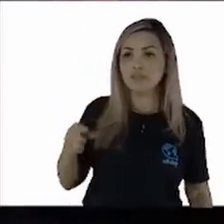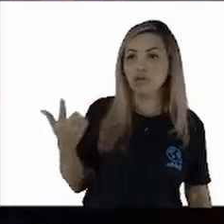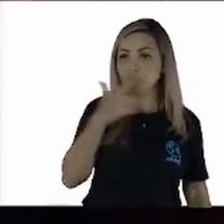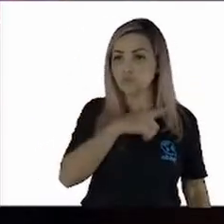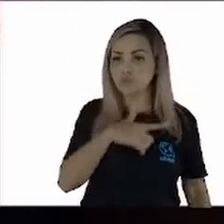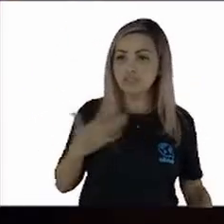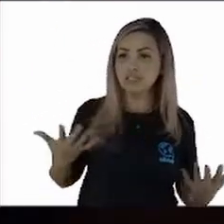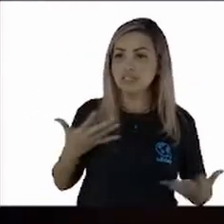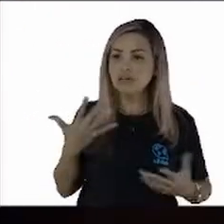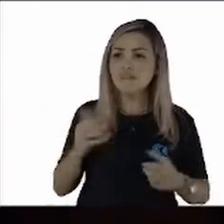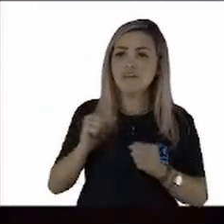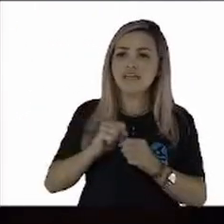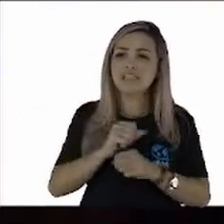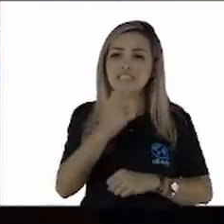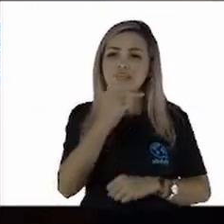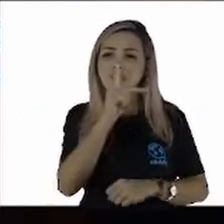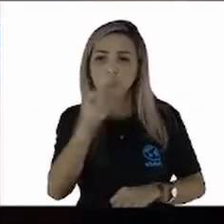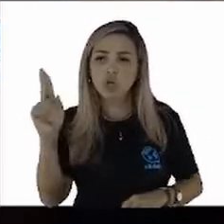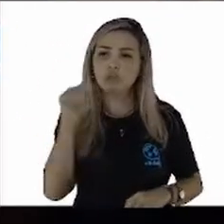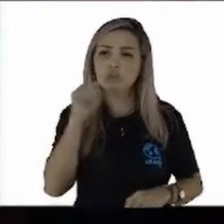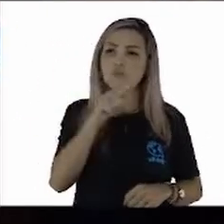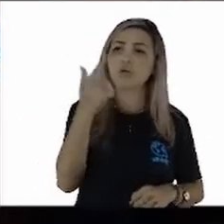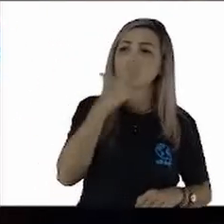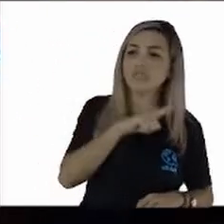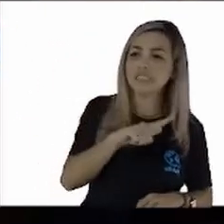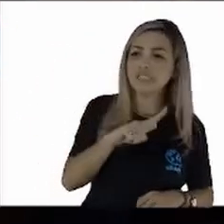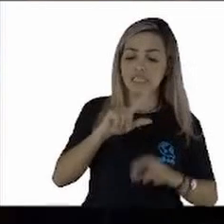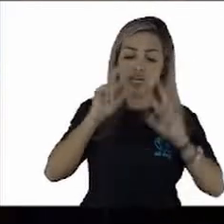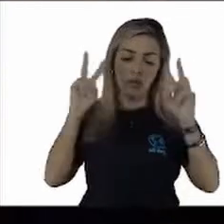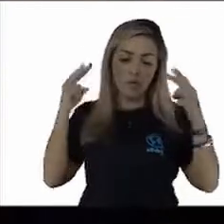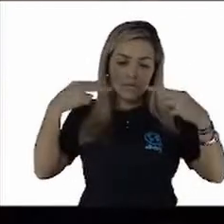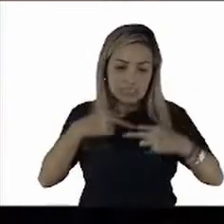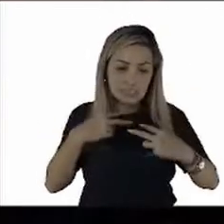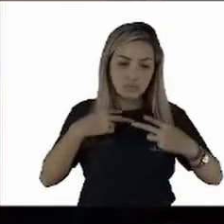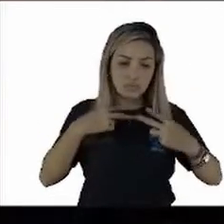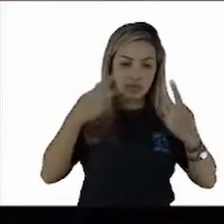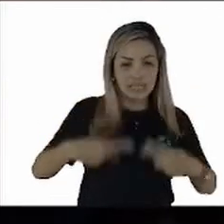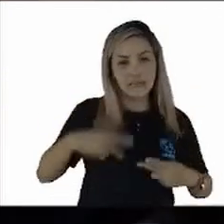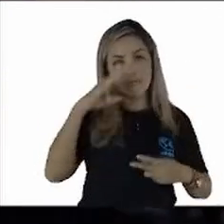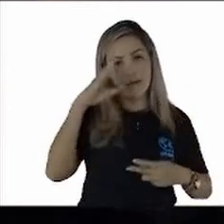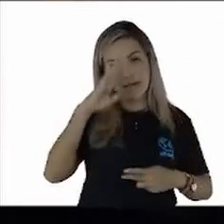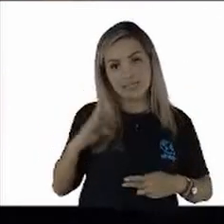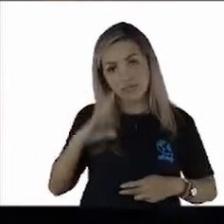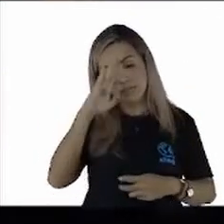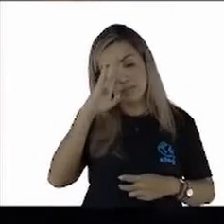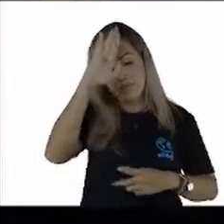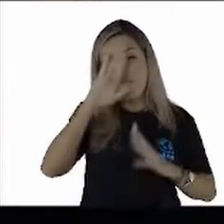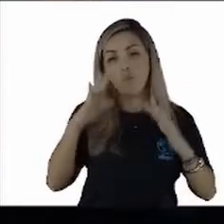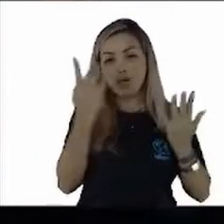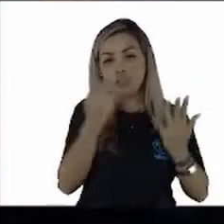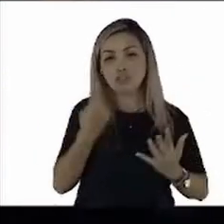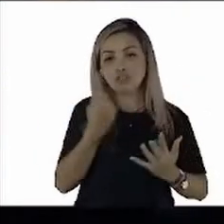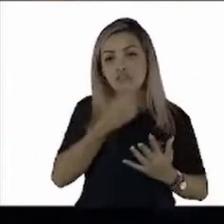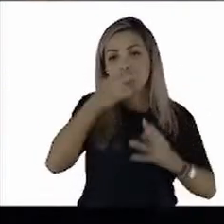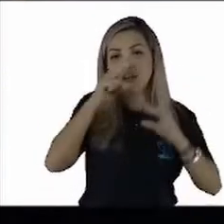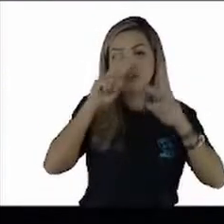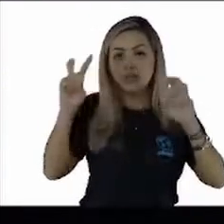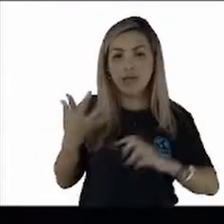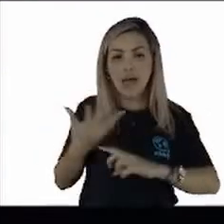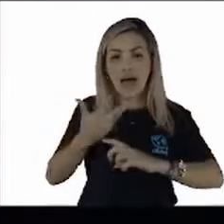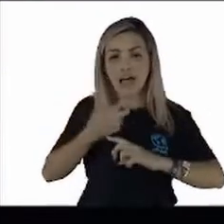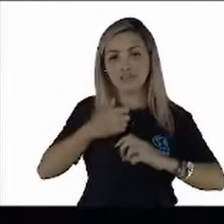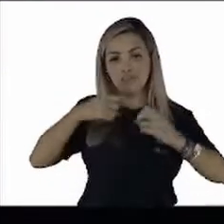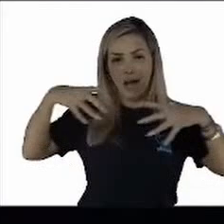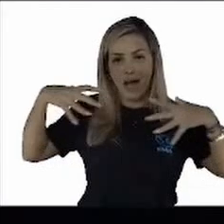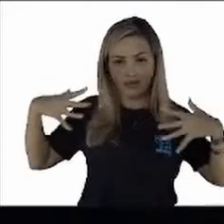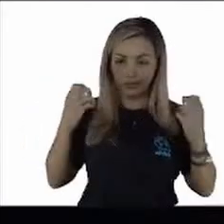né, fazer seu nome, você conseguir ser reconhecido, principalmente no Brasil, e ainda mais quando a gente fala de um artista como um